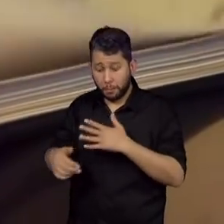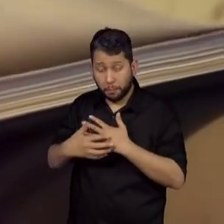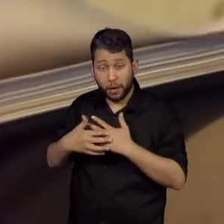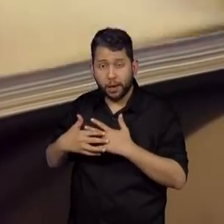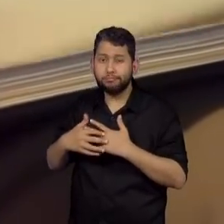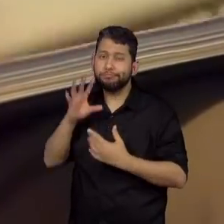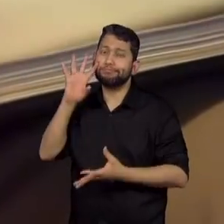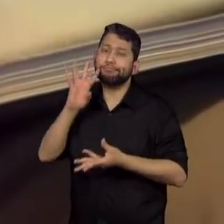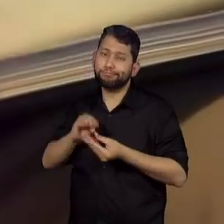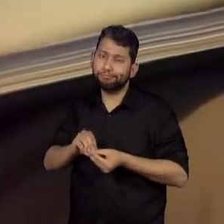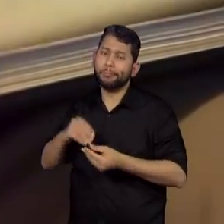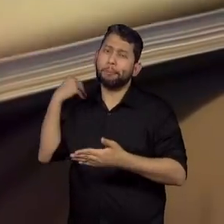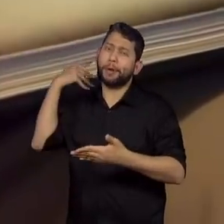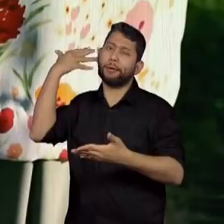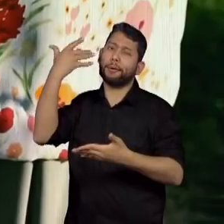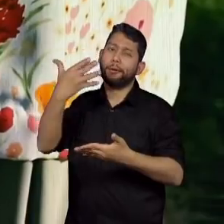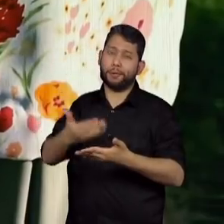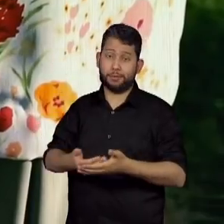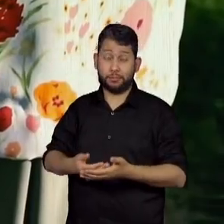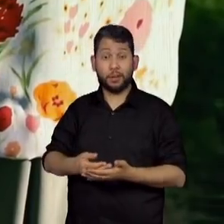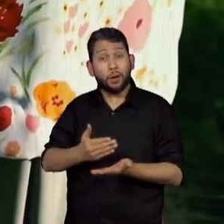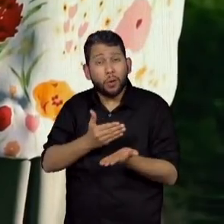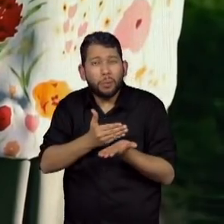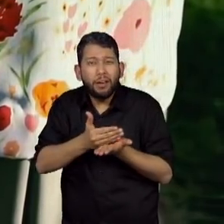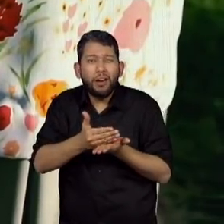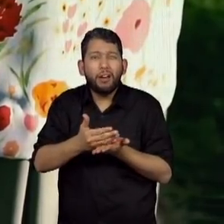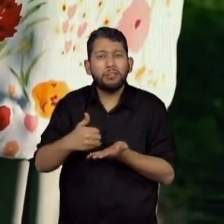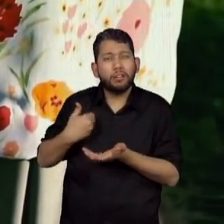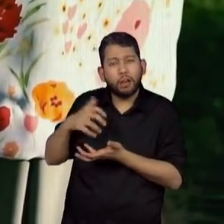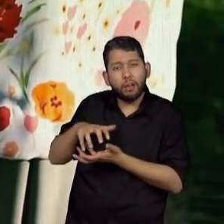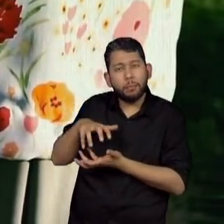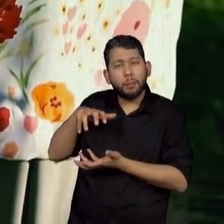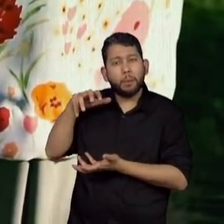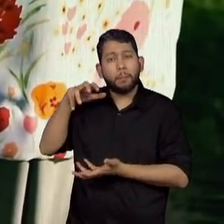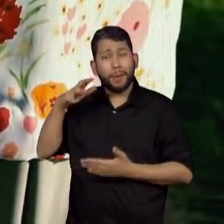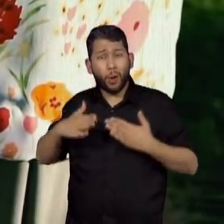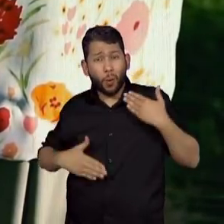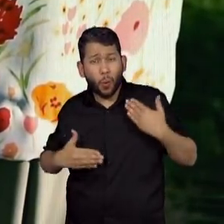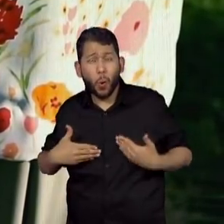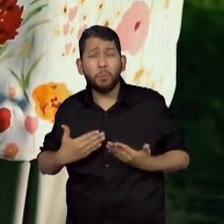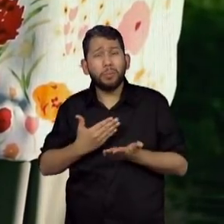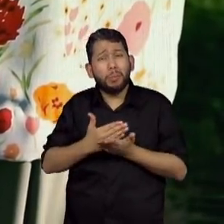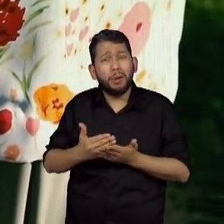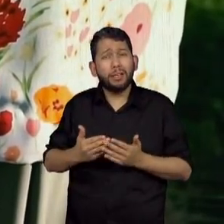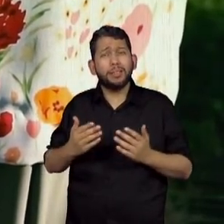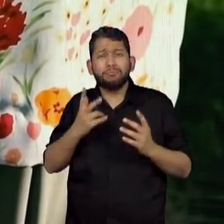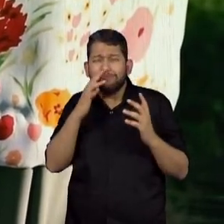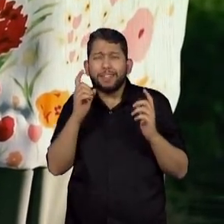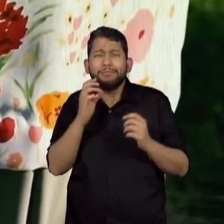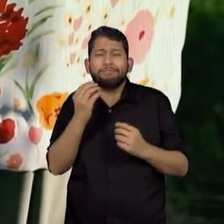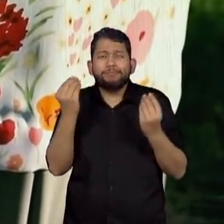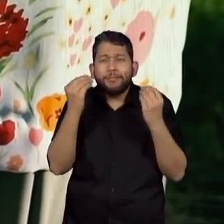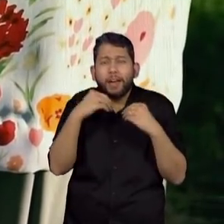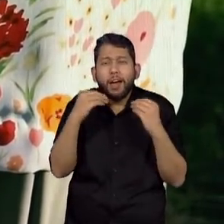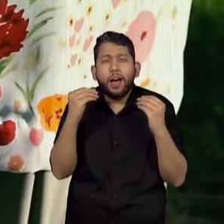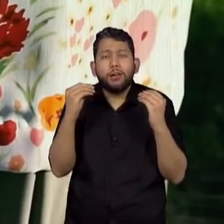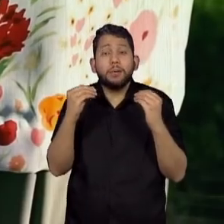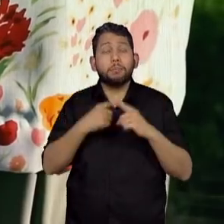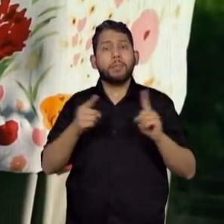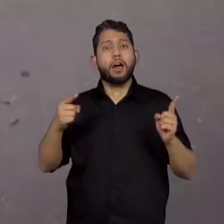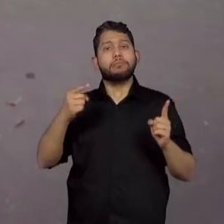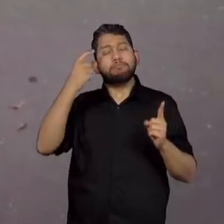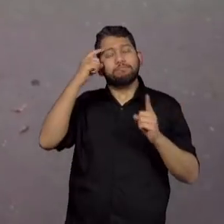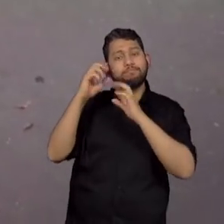tempo. Envelhecer envolve encarar o declínio físico e intelectual. Mas o que nos revelam os